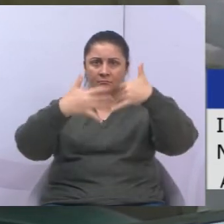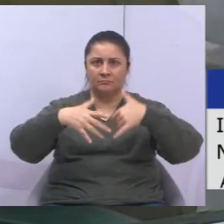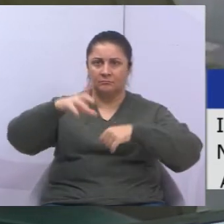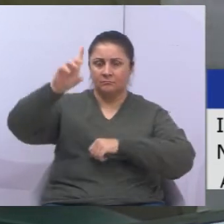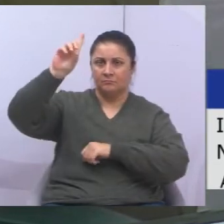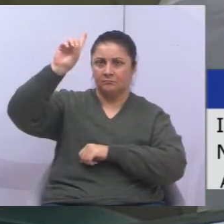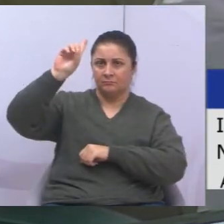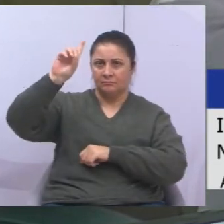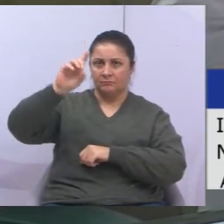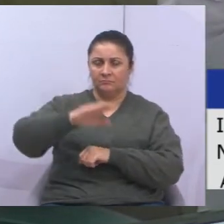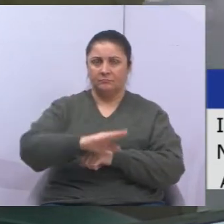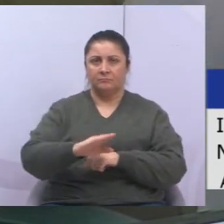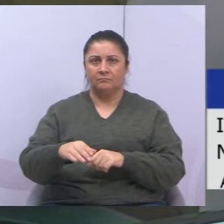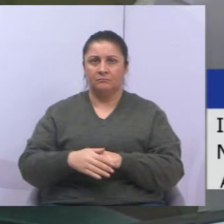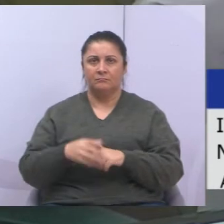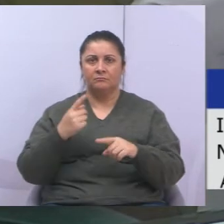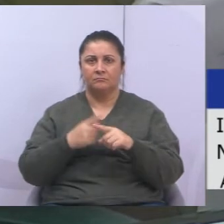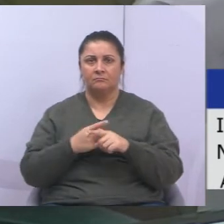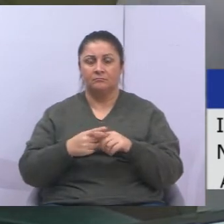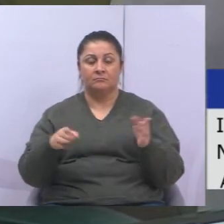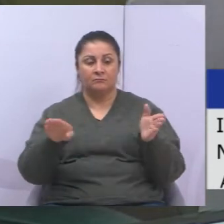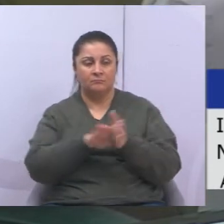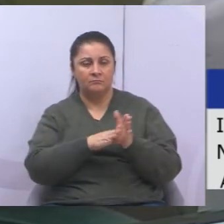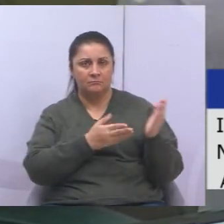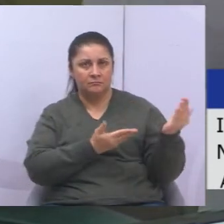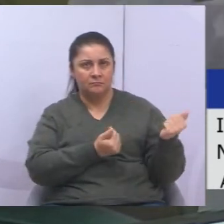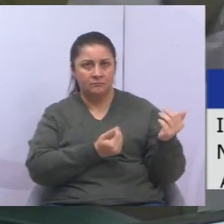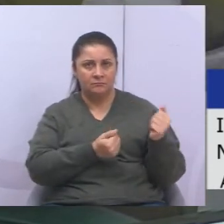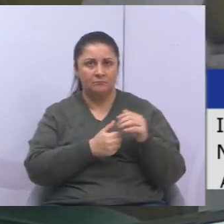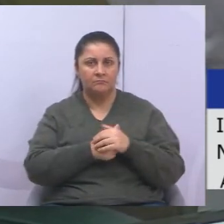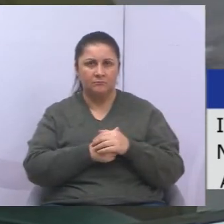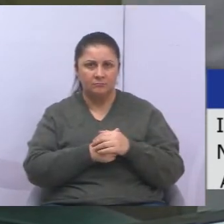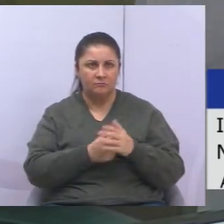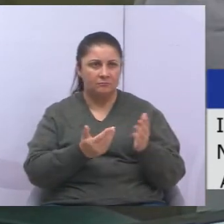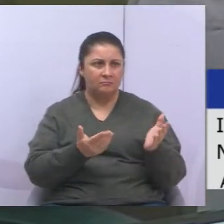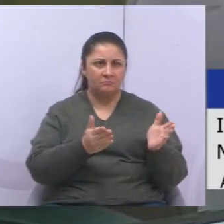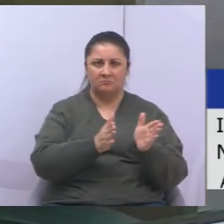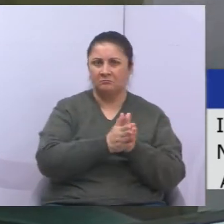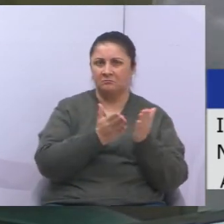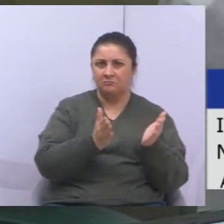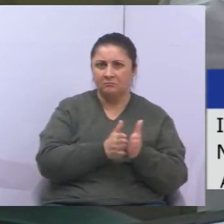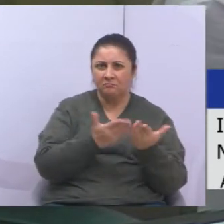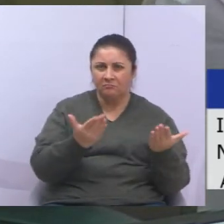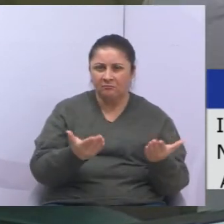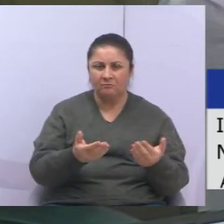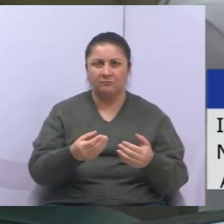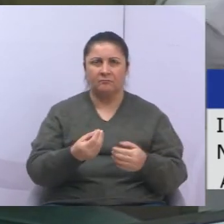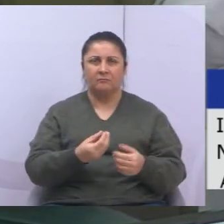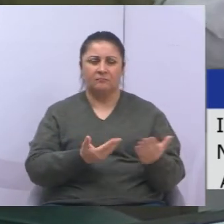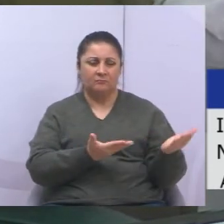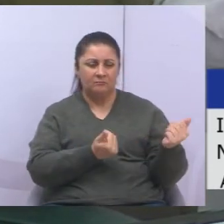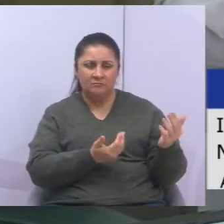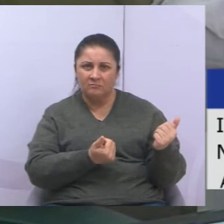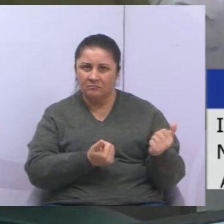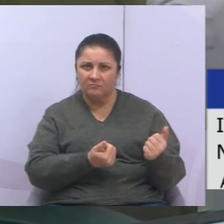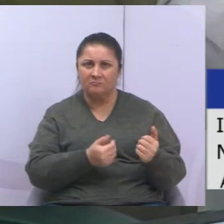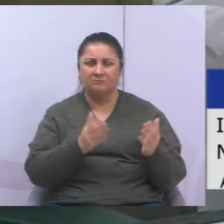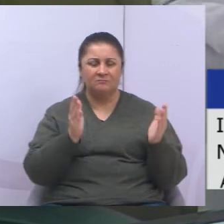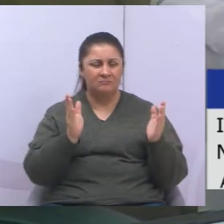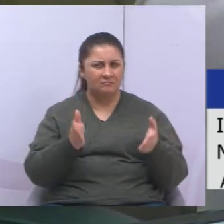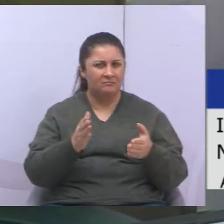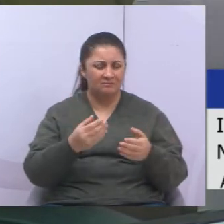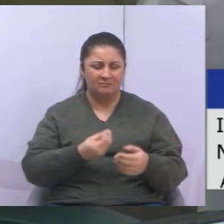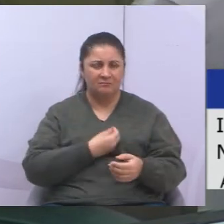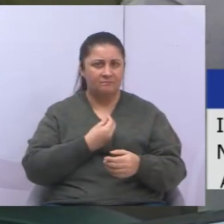também. Porque se você chegar hoje em um jovem de periferia, de um jovem que está ali na rua, já entregue às